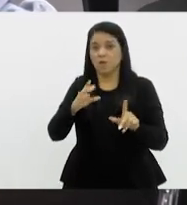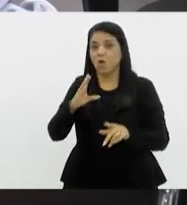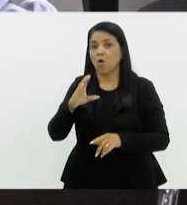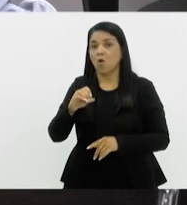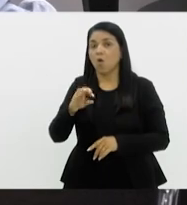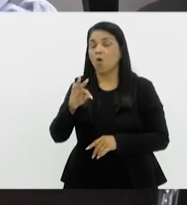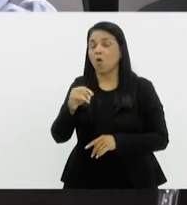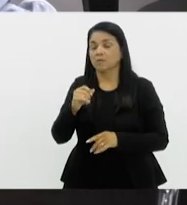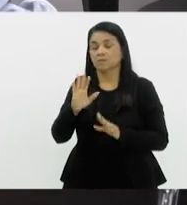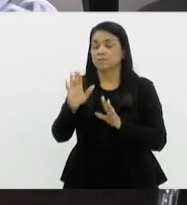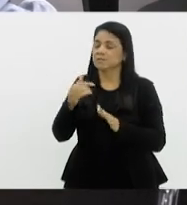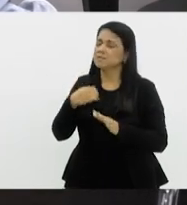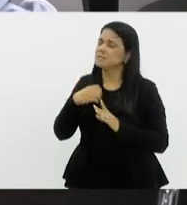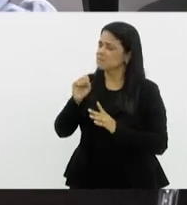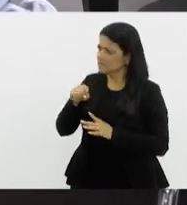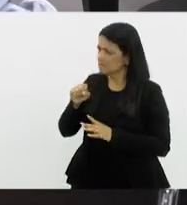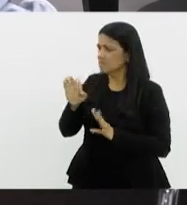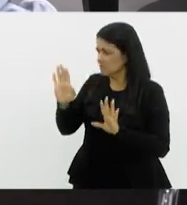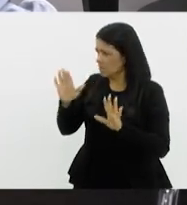querido, mas olha só.